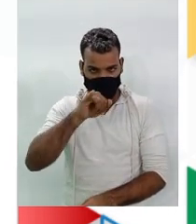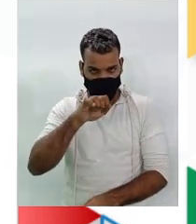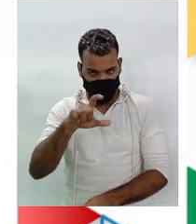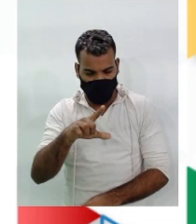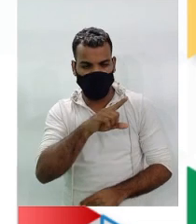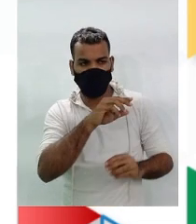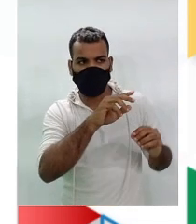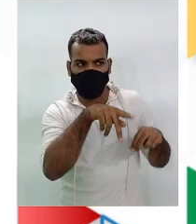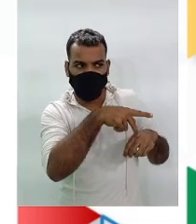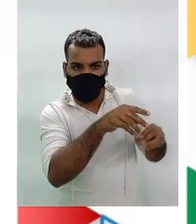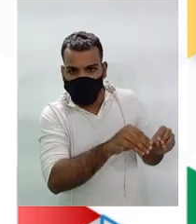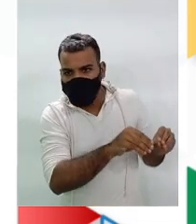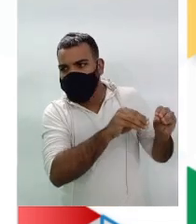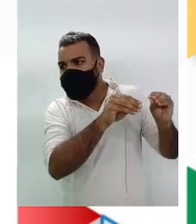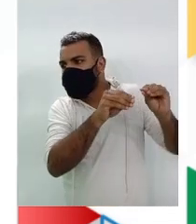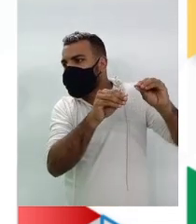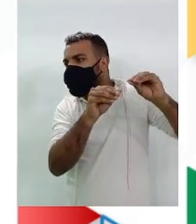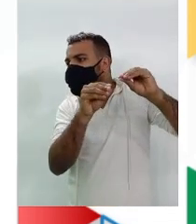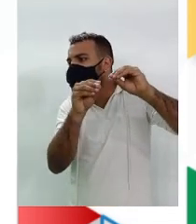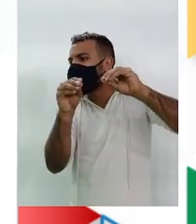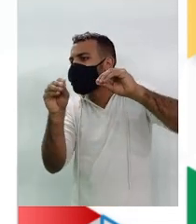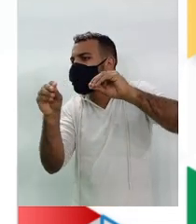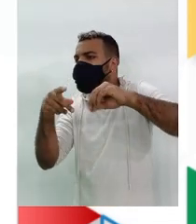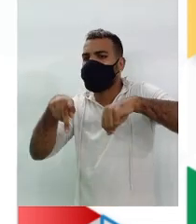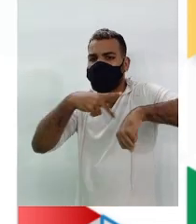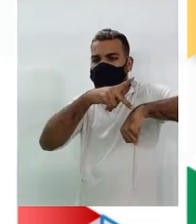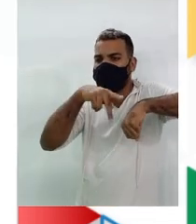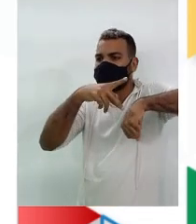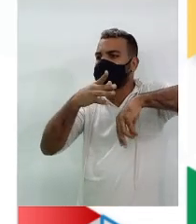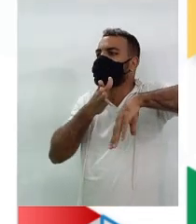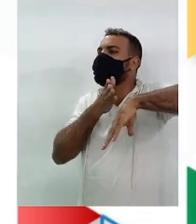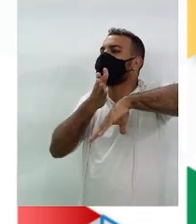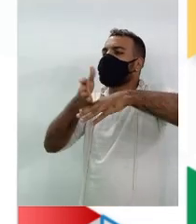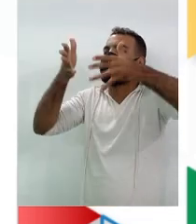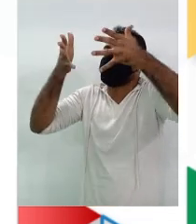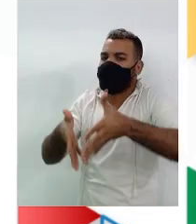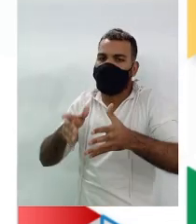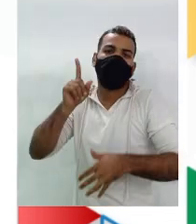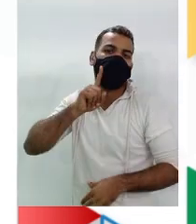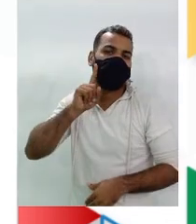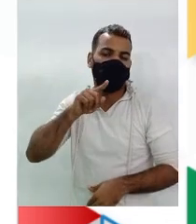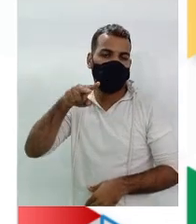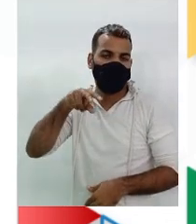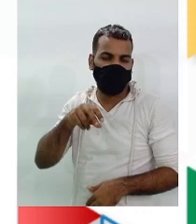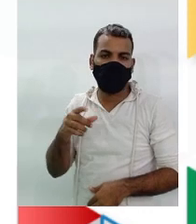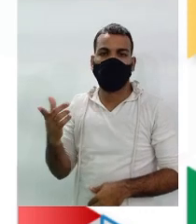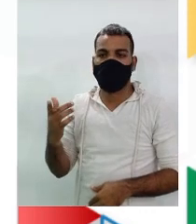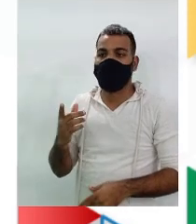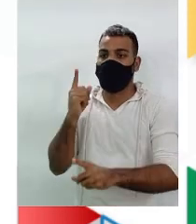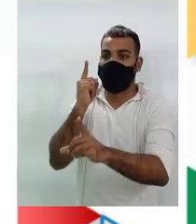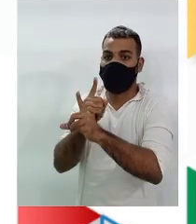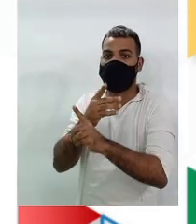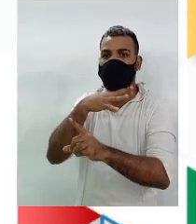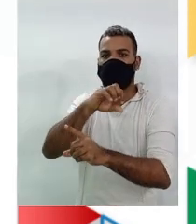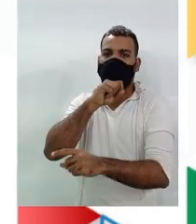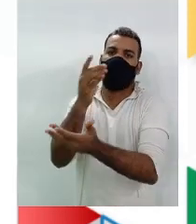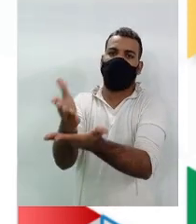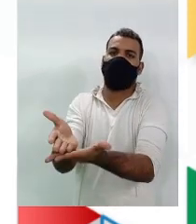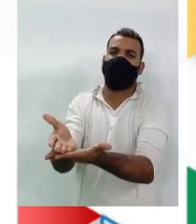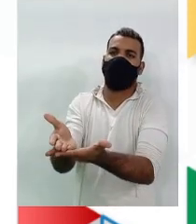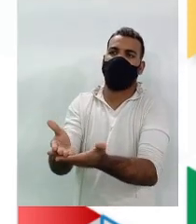a Guatemala e o México até chegar a Nova York, onde vive seu pai. Veja só